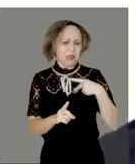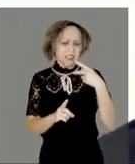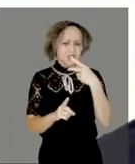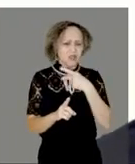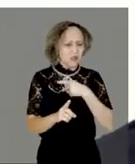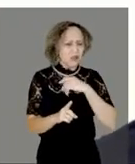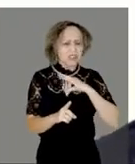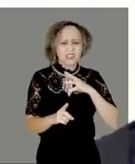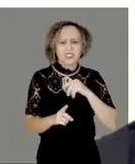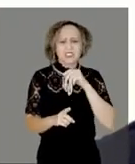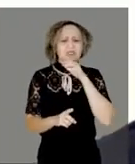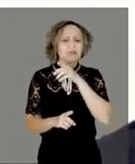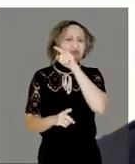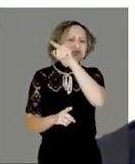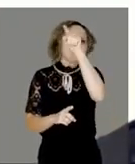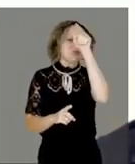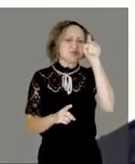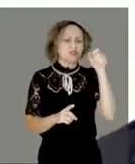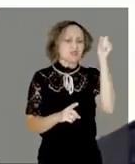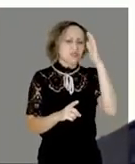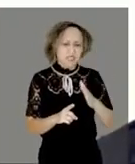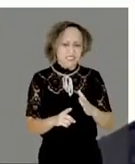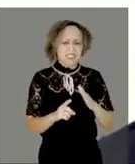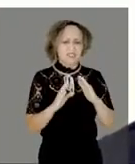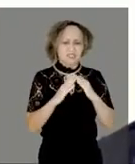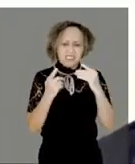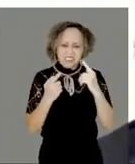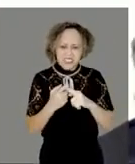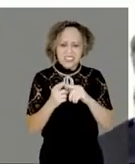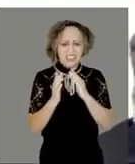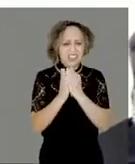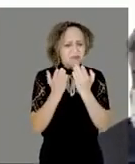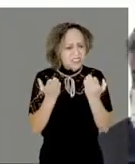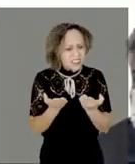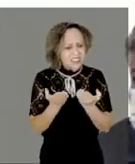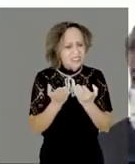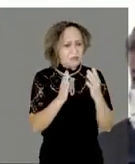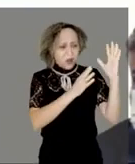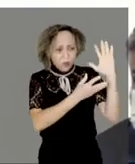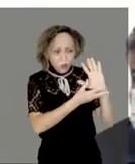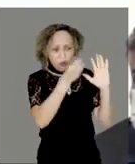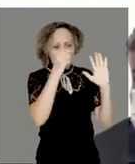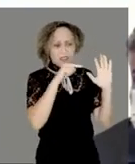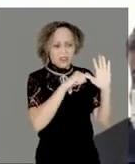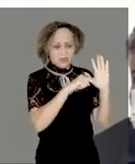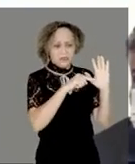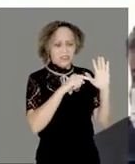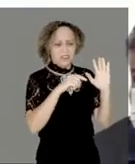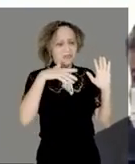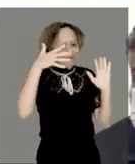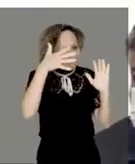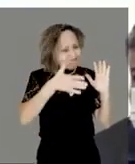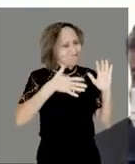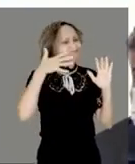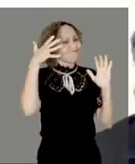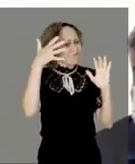convencer a sociedade brasileira que Bolsonaro não crê em Deus, não acredita em Deus e não